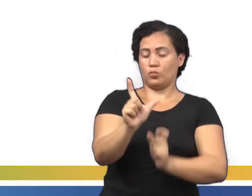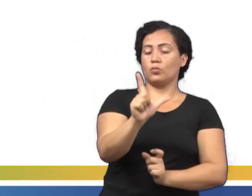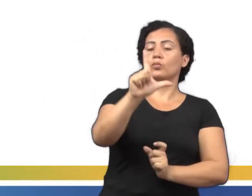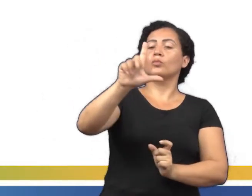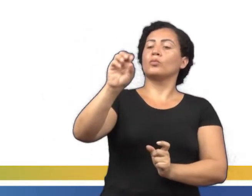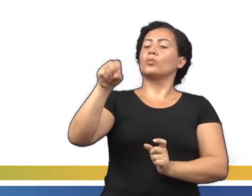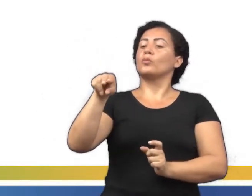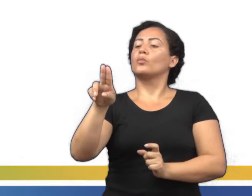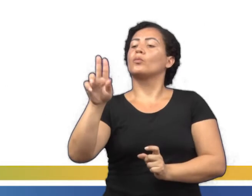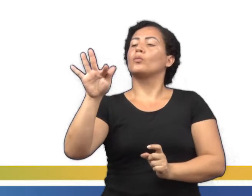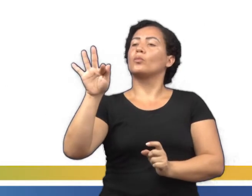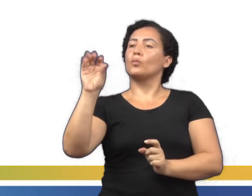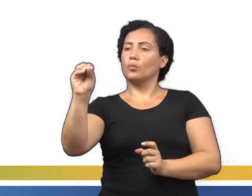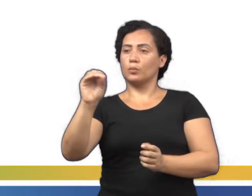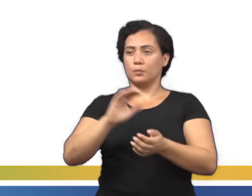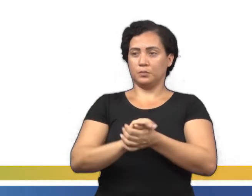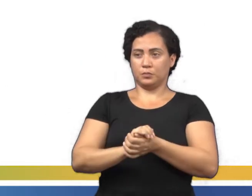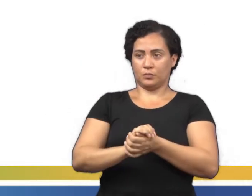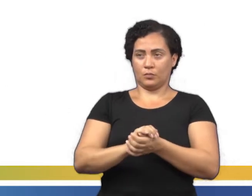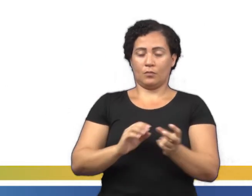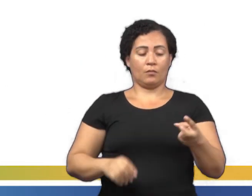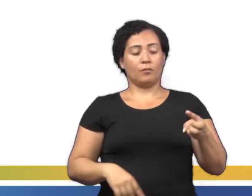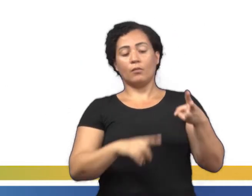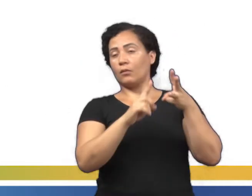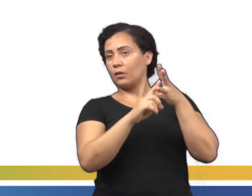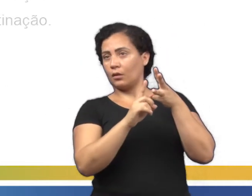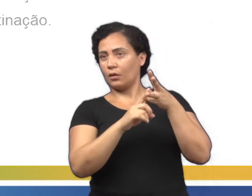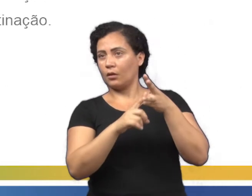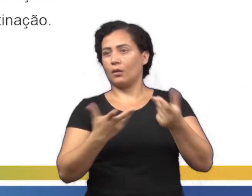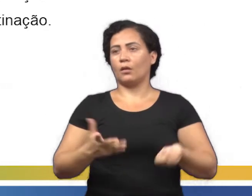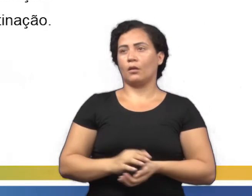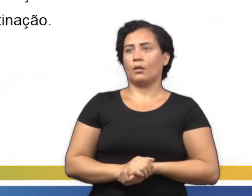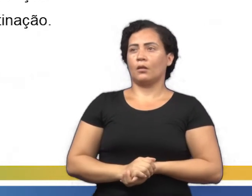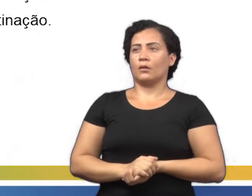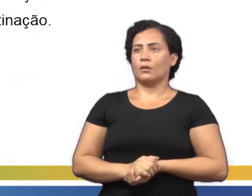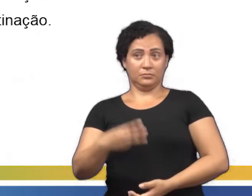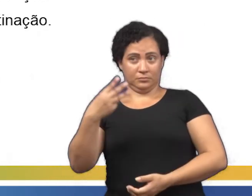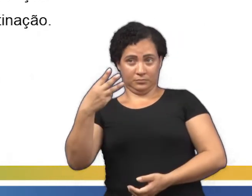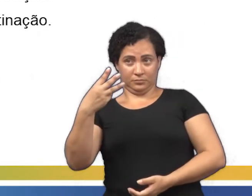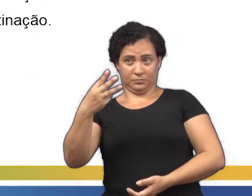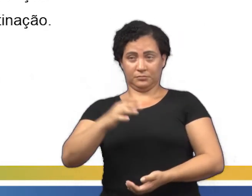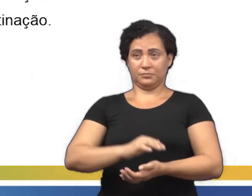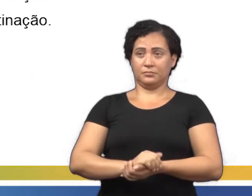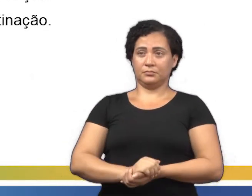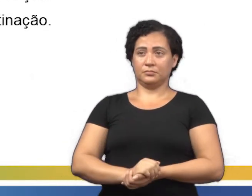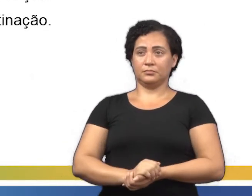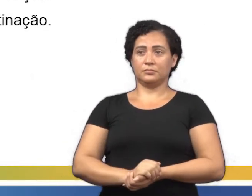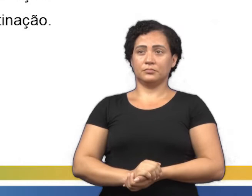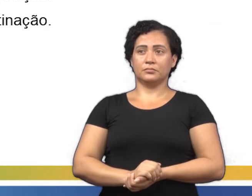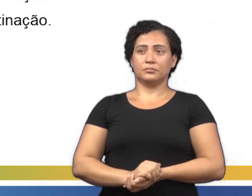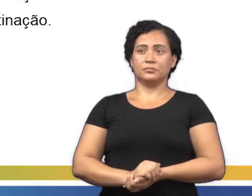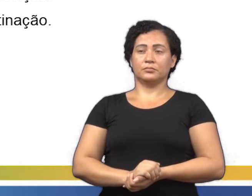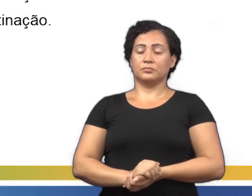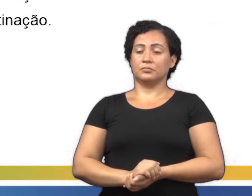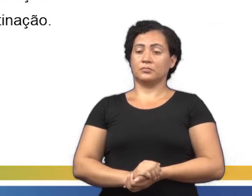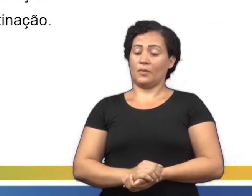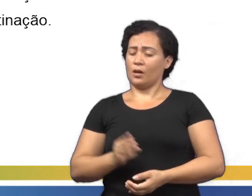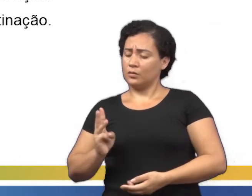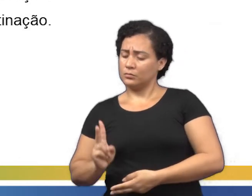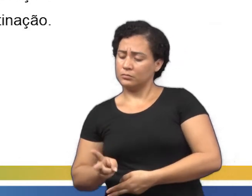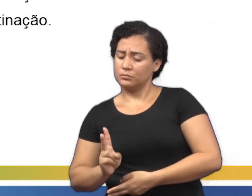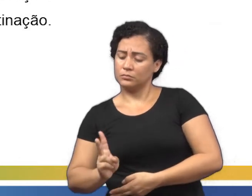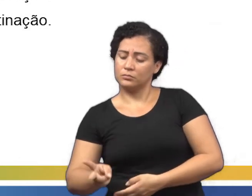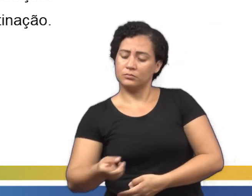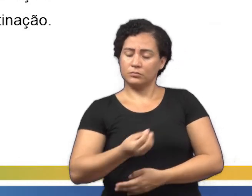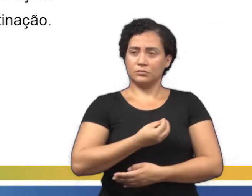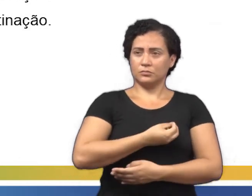bem? Vamos fazer uma terceira questão. Acompanhe na tela. Em O girassol da